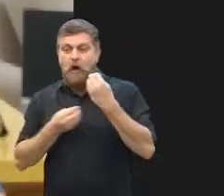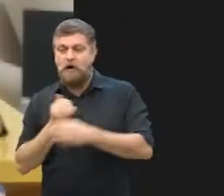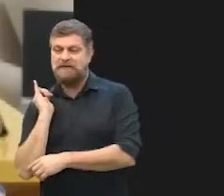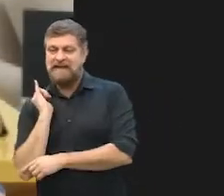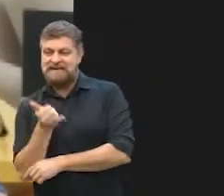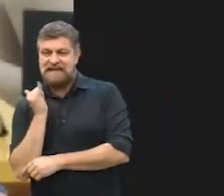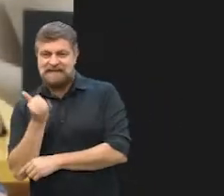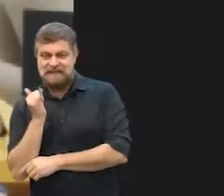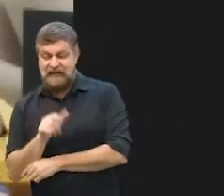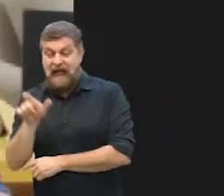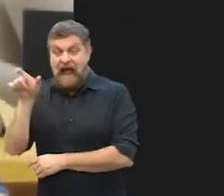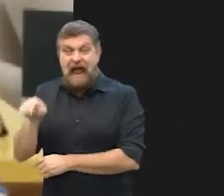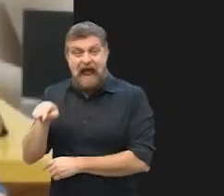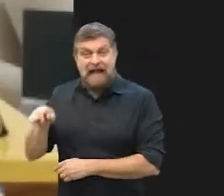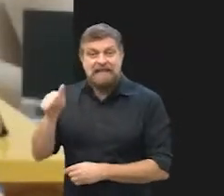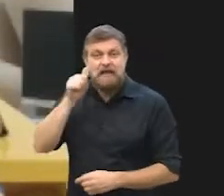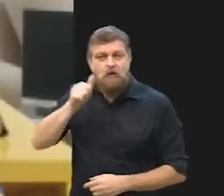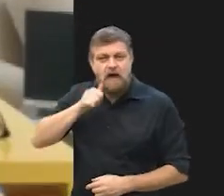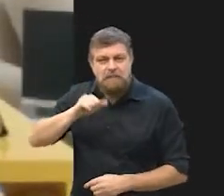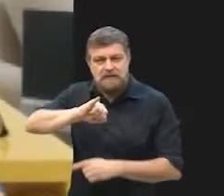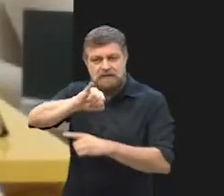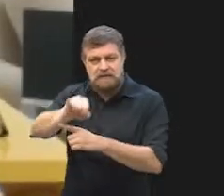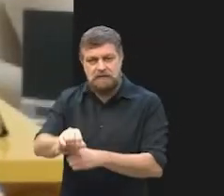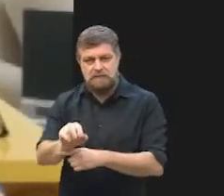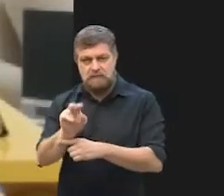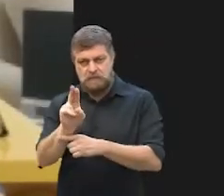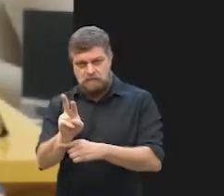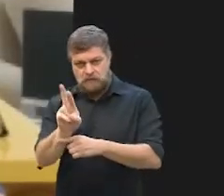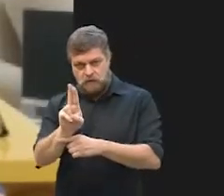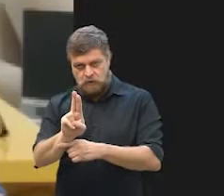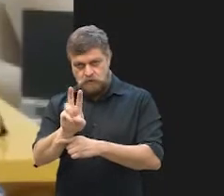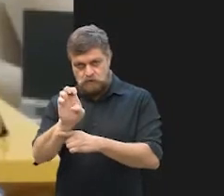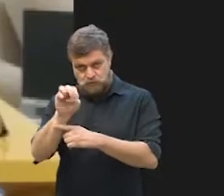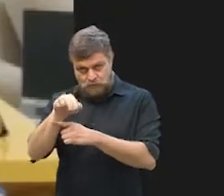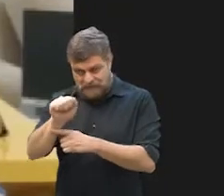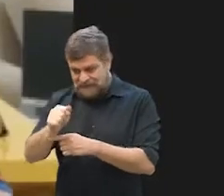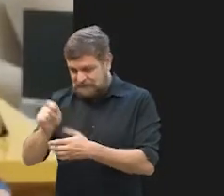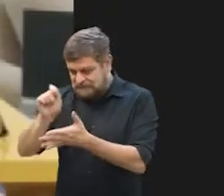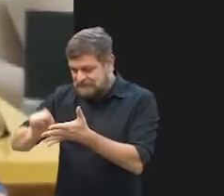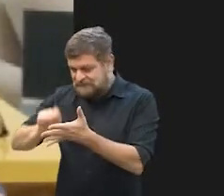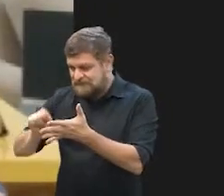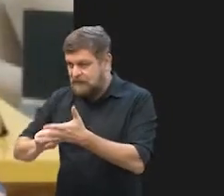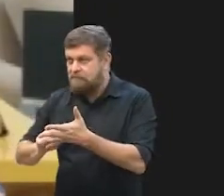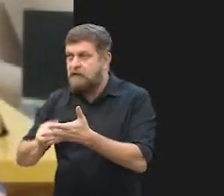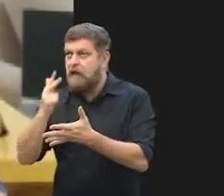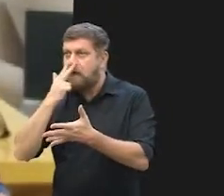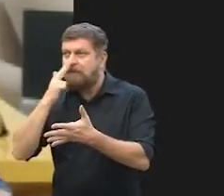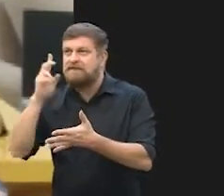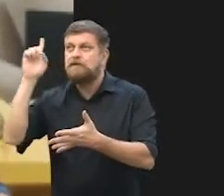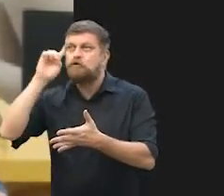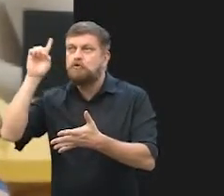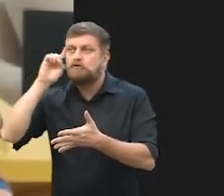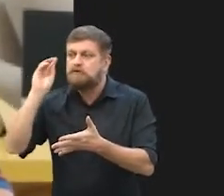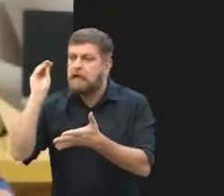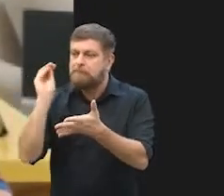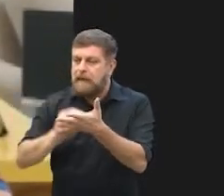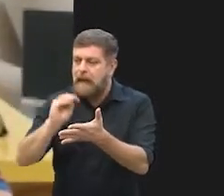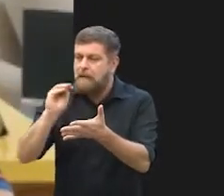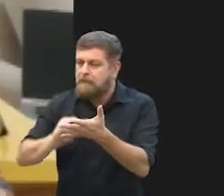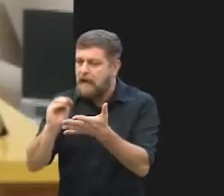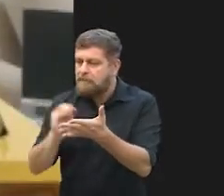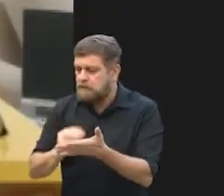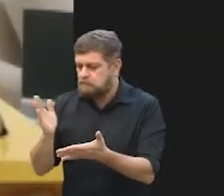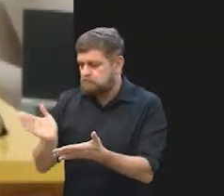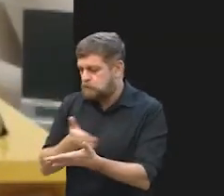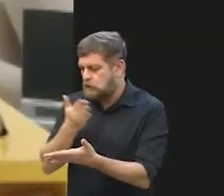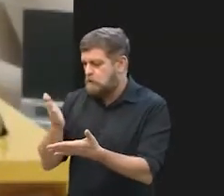Então, Jurena começa a escrever essa história também do ponto de vista dela, como se fosse uma espécie de diário, mas é um relato. Então,